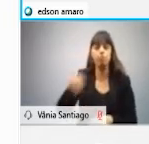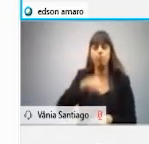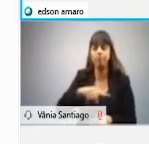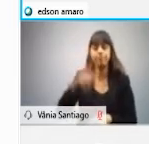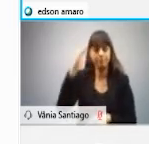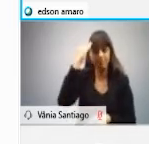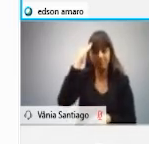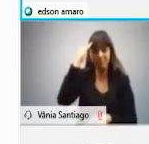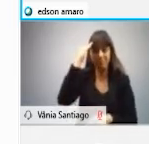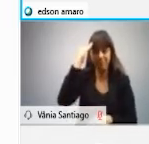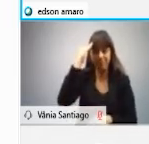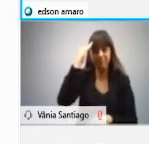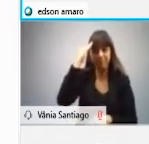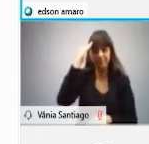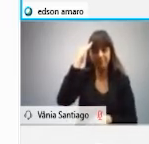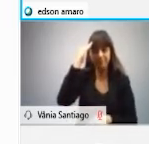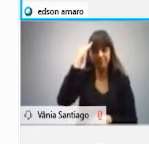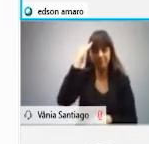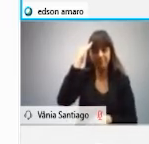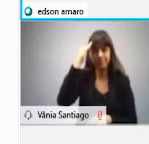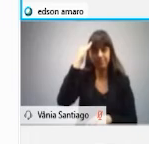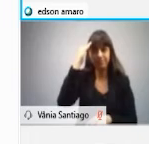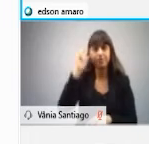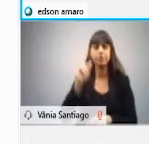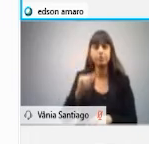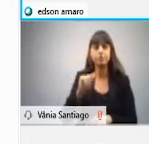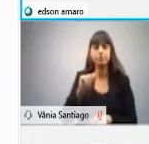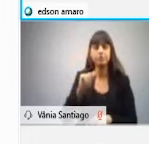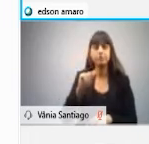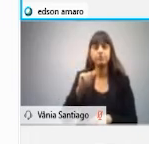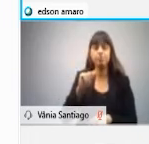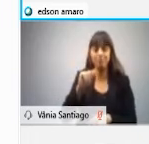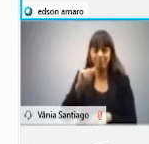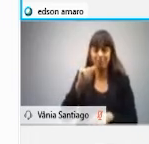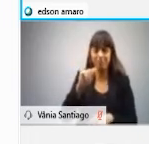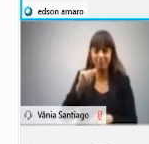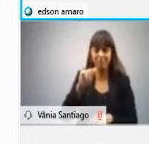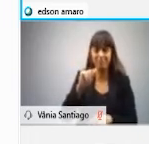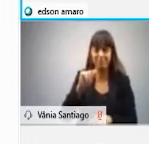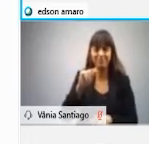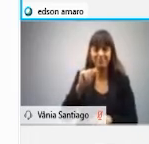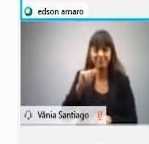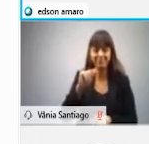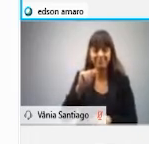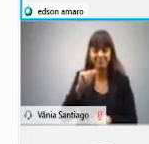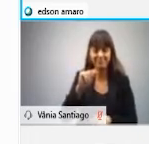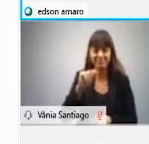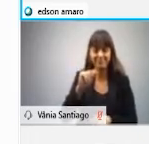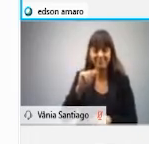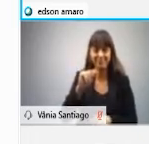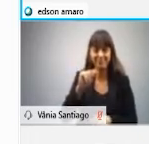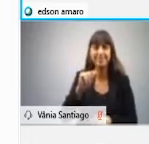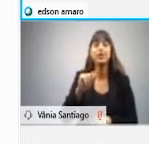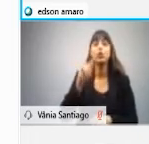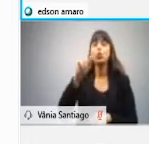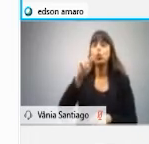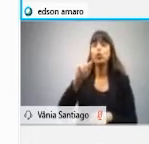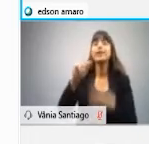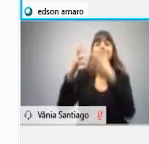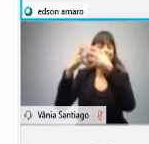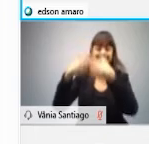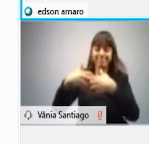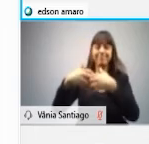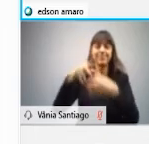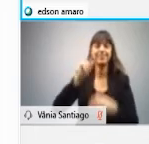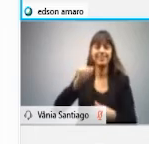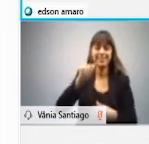de que são algoritmos computacionais, eles são complexos, têm níveis de complexidade distintas, então não é tudo a mesma coisa. E